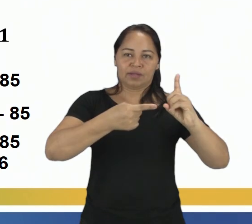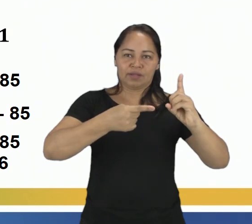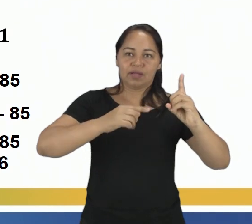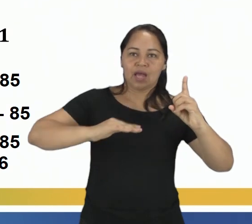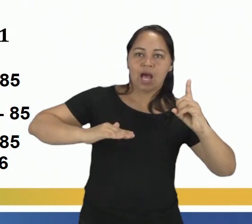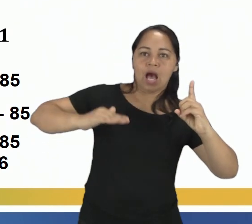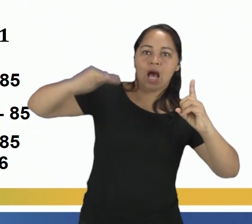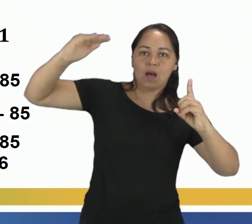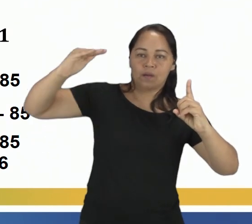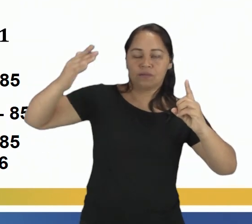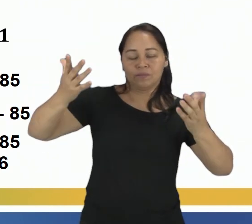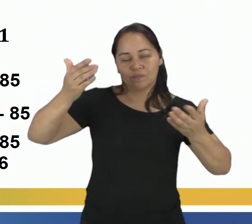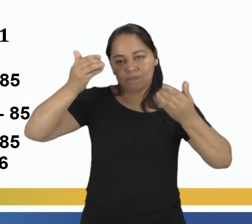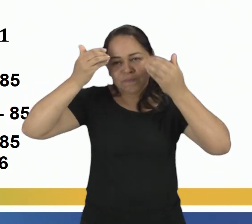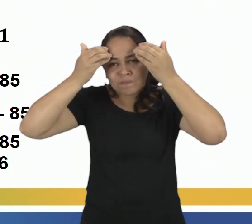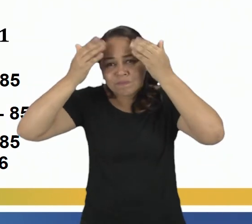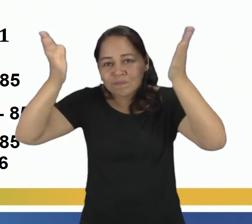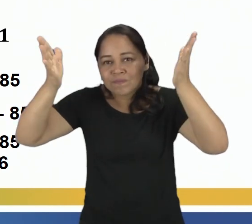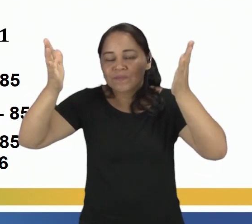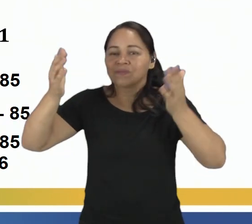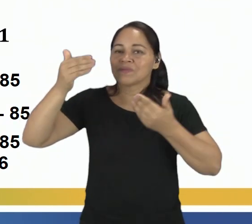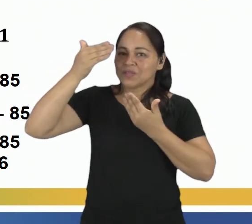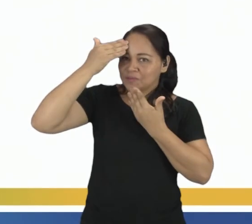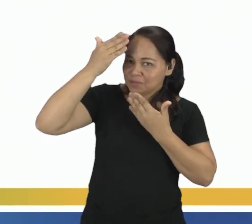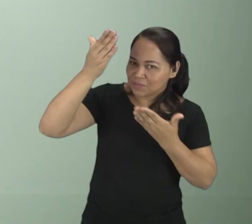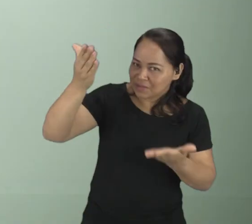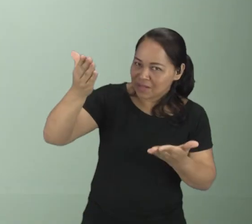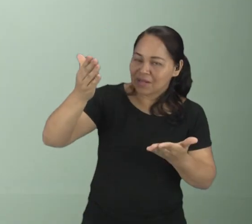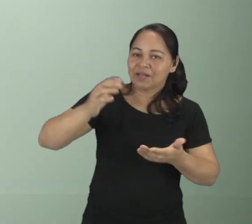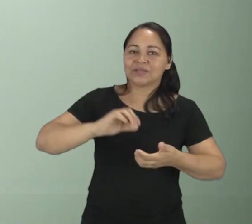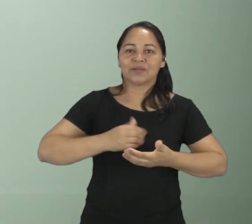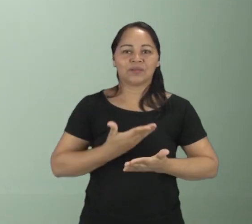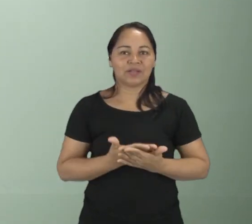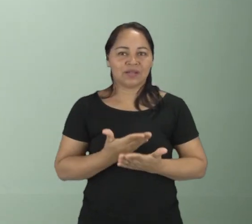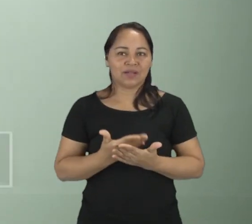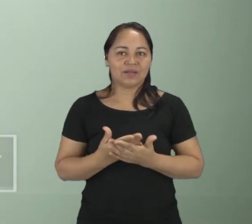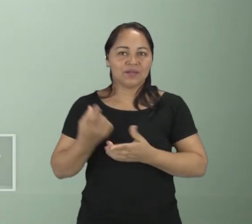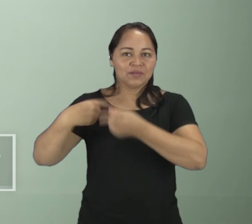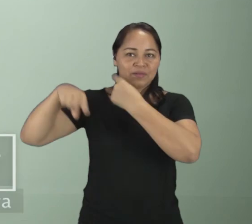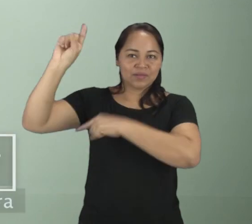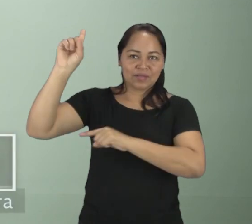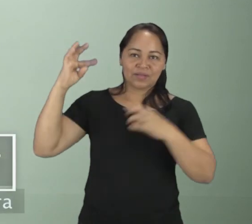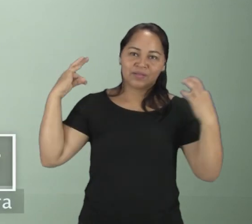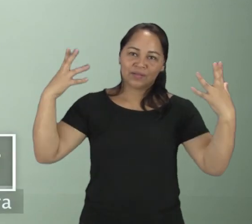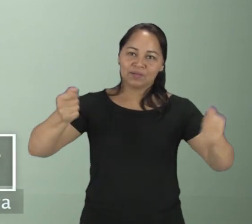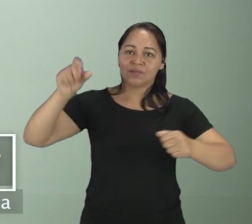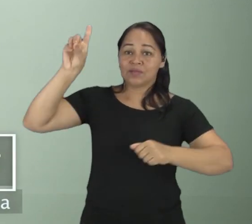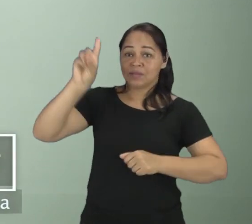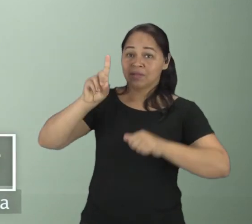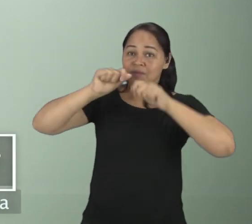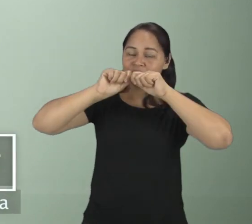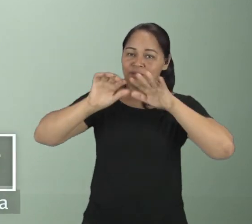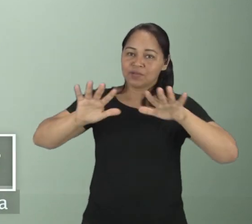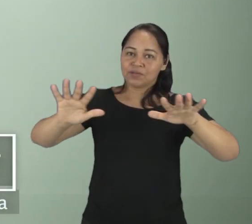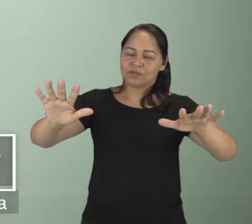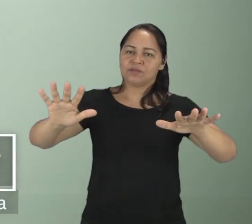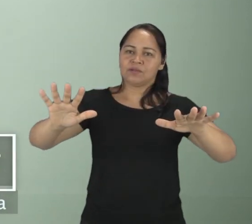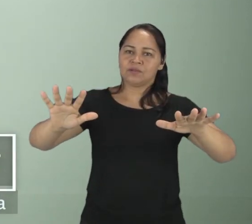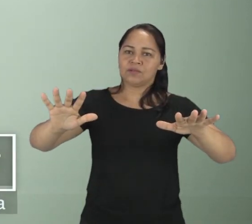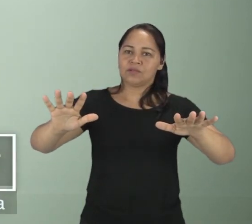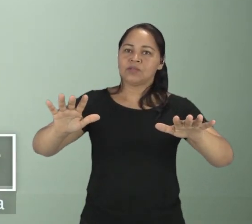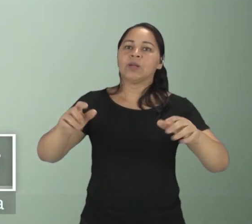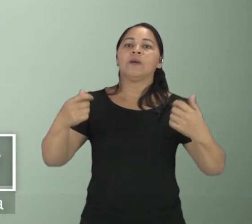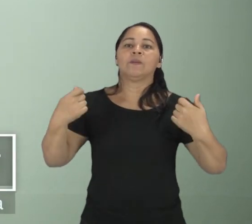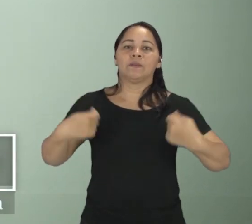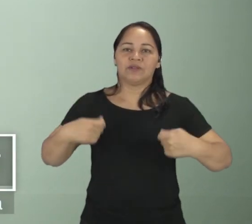para você? Então, muito obrigado pela aula de hoje, sucesso a todos, Deus abençoe, não deixe